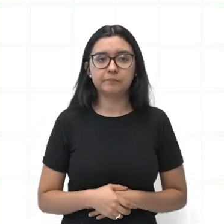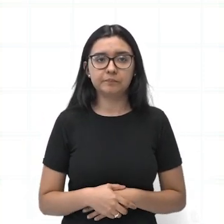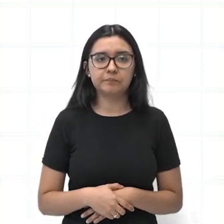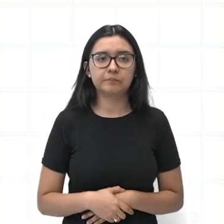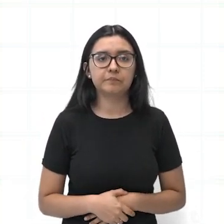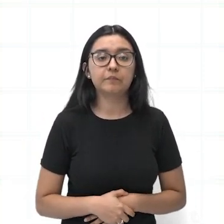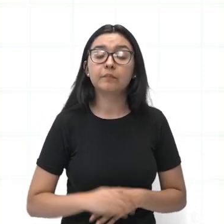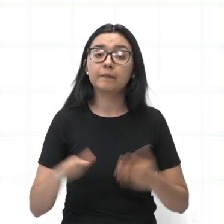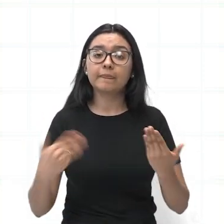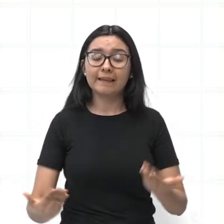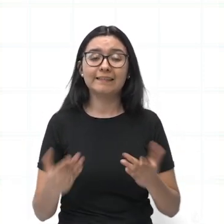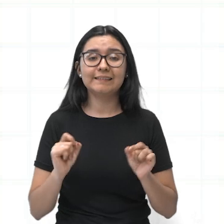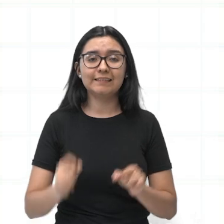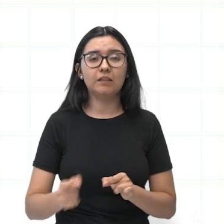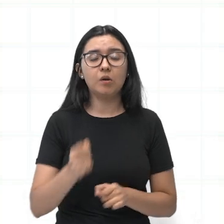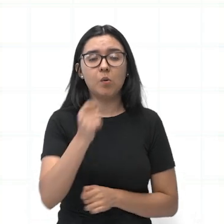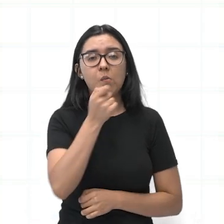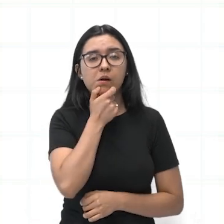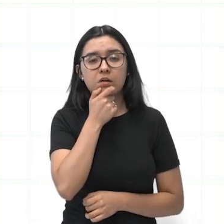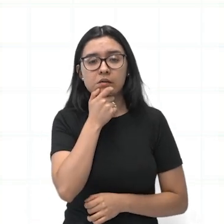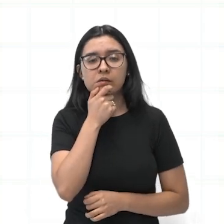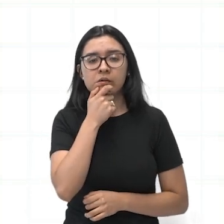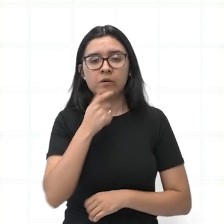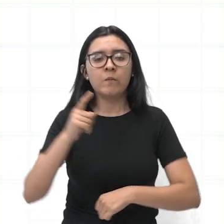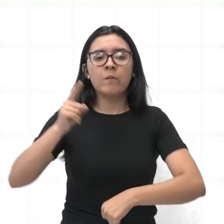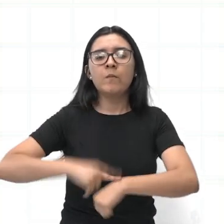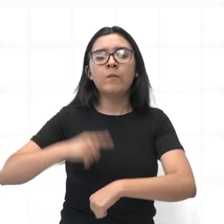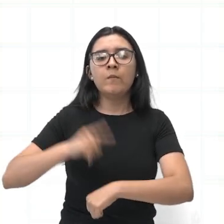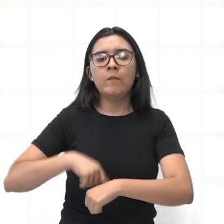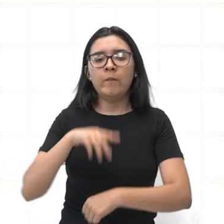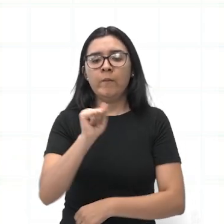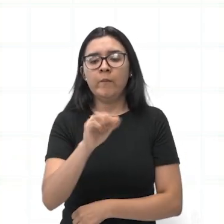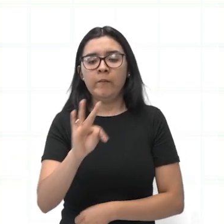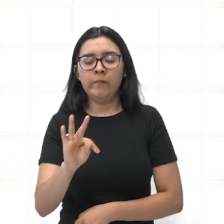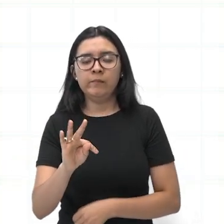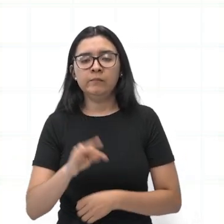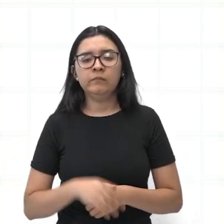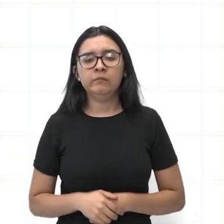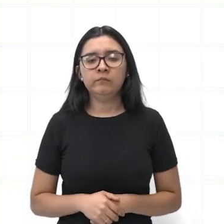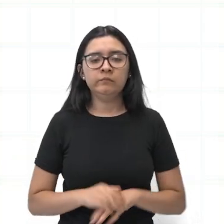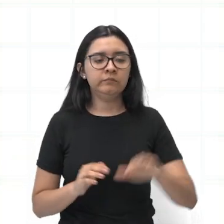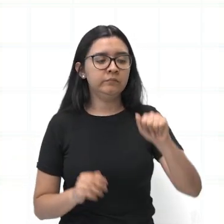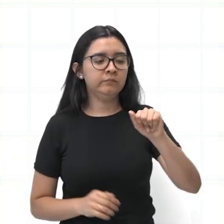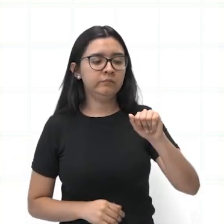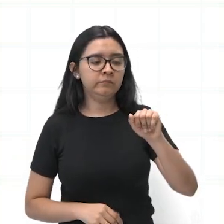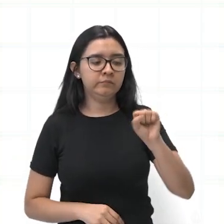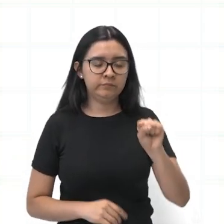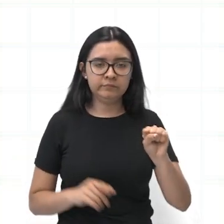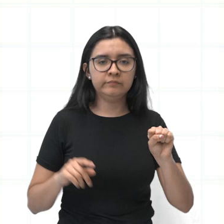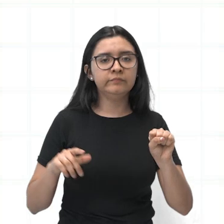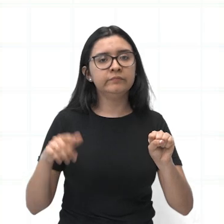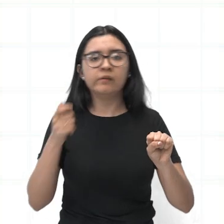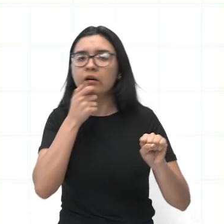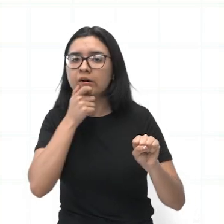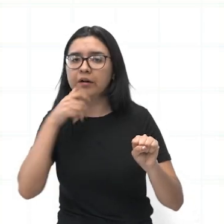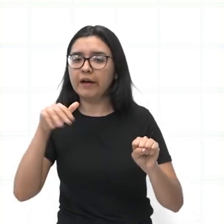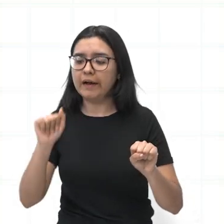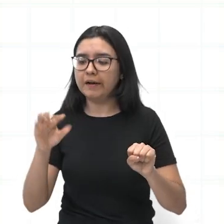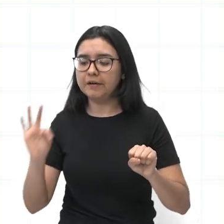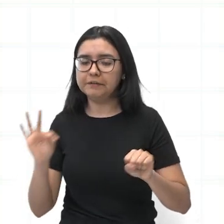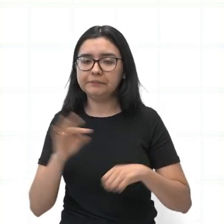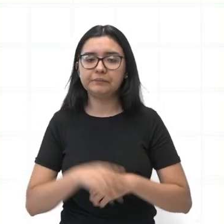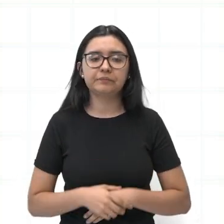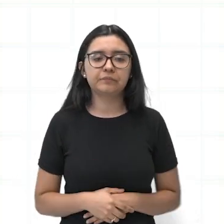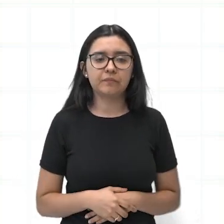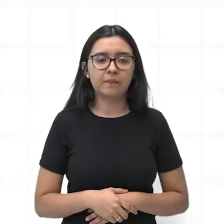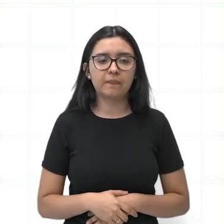As, em inglês, antes das horas, esse as, tal hora, né? Eu utilizo at. Então, they go to bed at